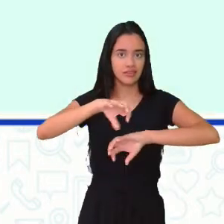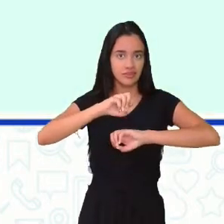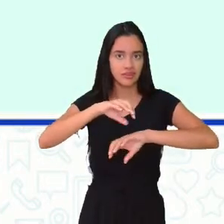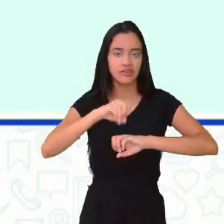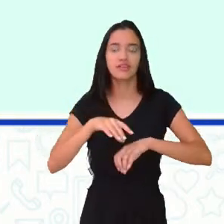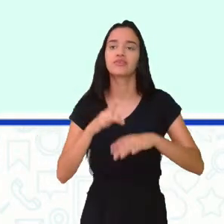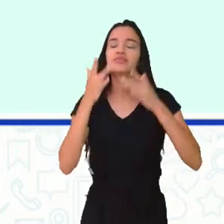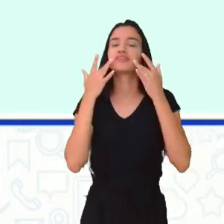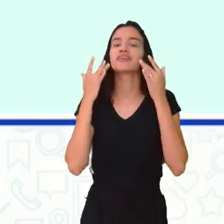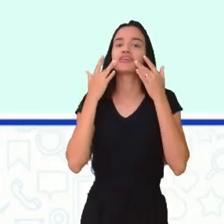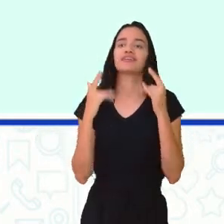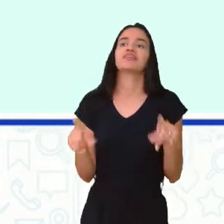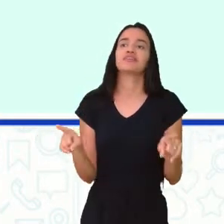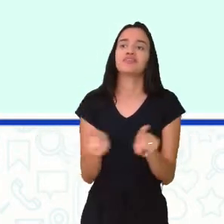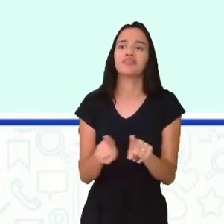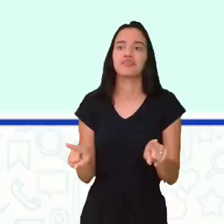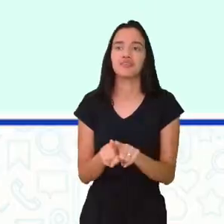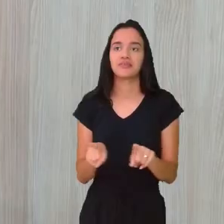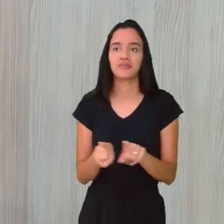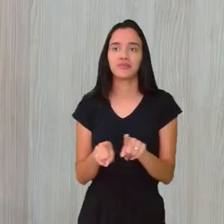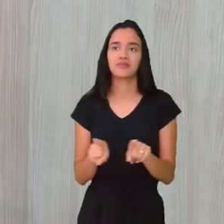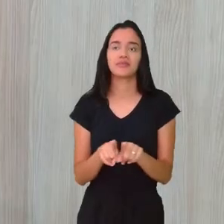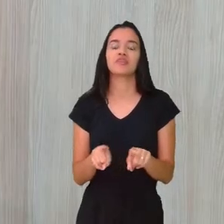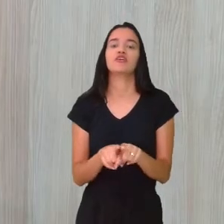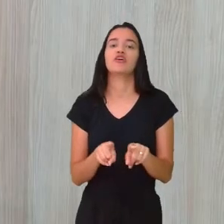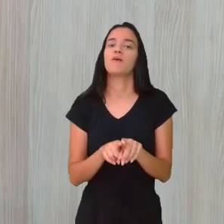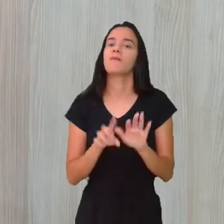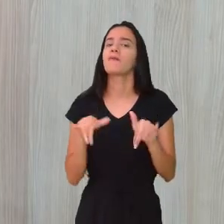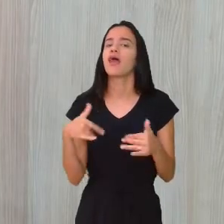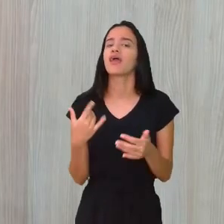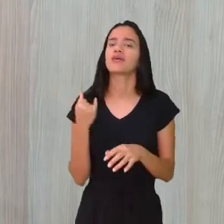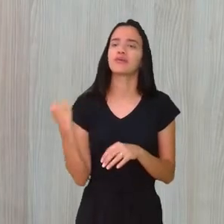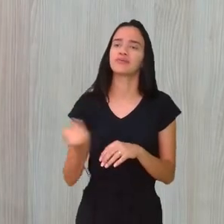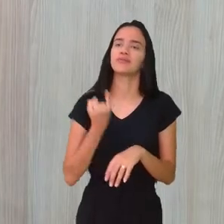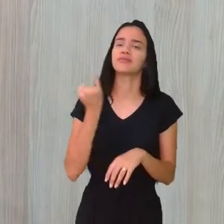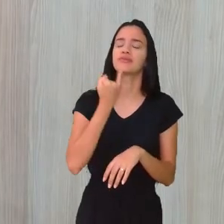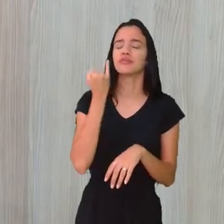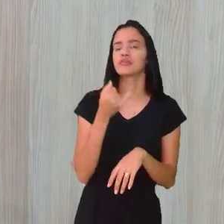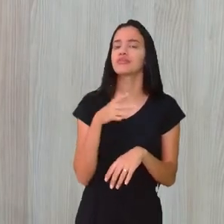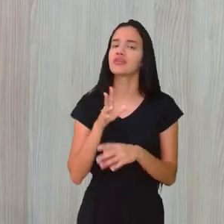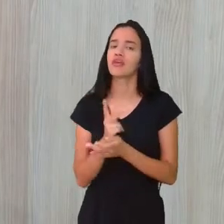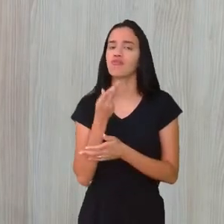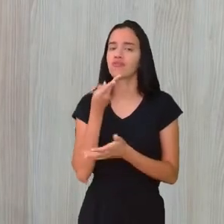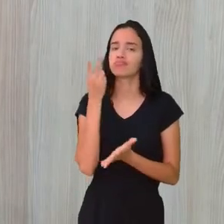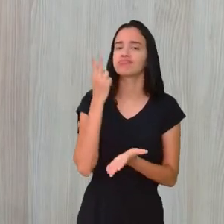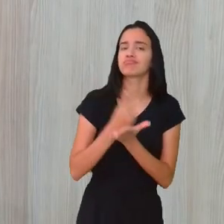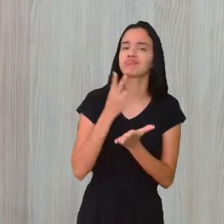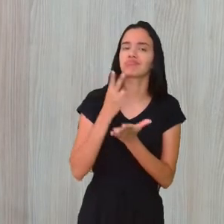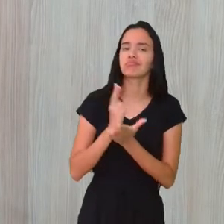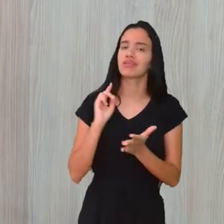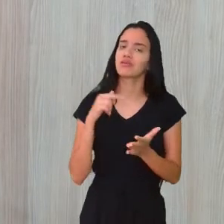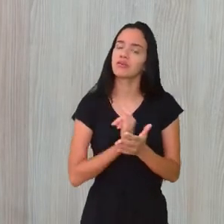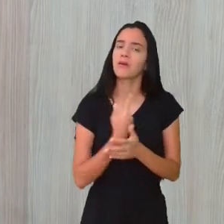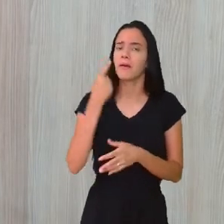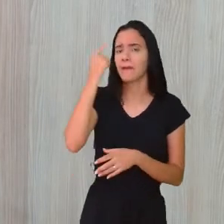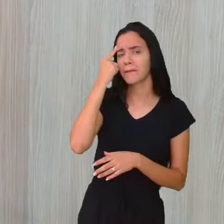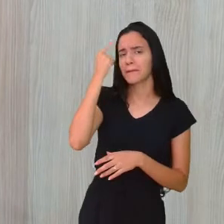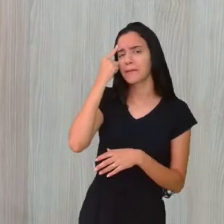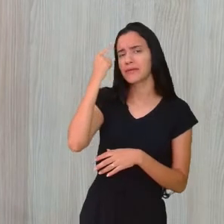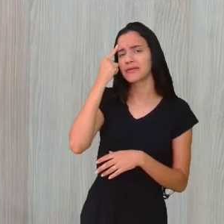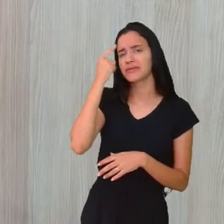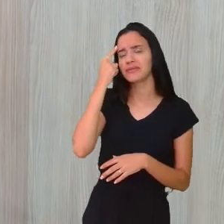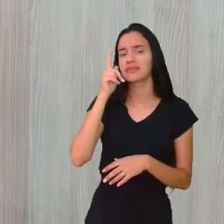também. Professora Adriana, é importante, e aí eu sempre falo isso, Sim. Que a gente pense que